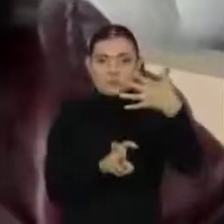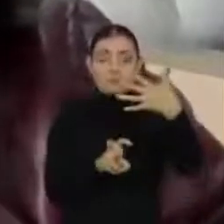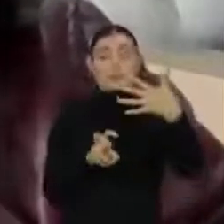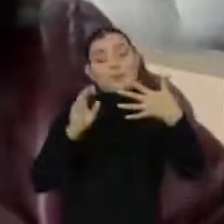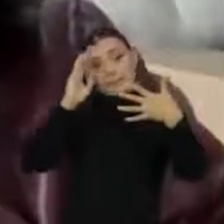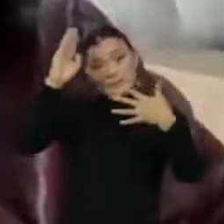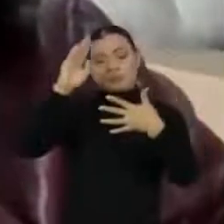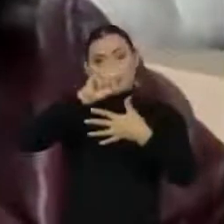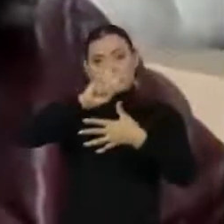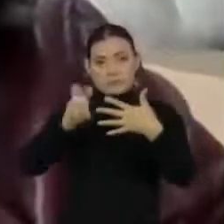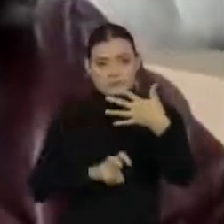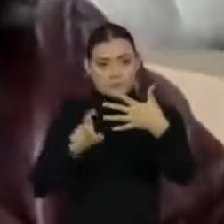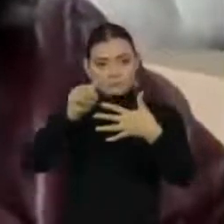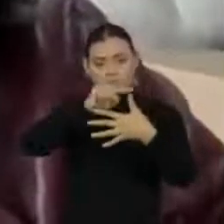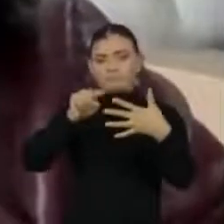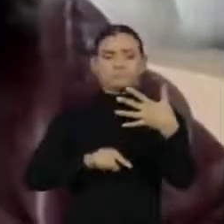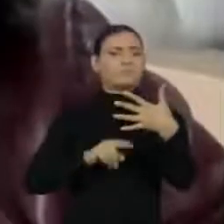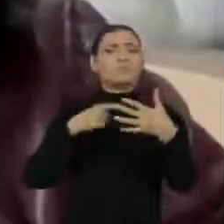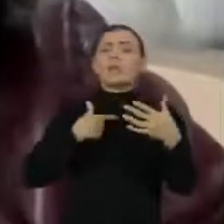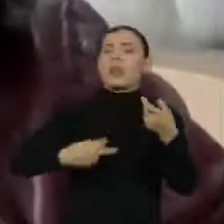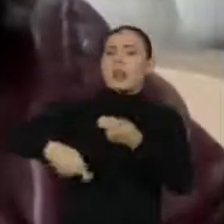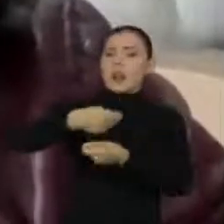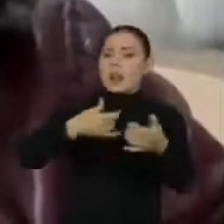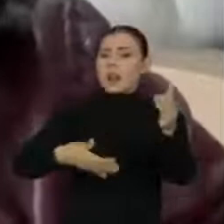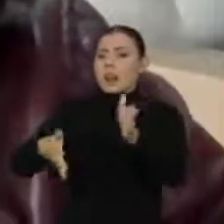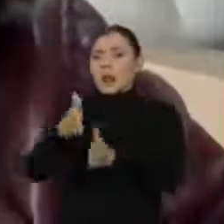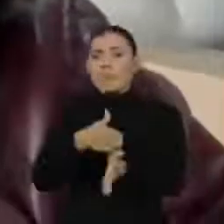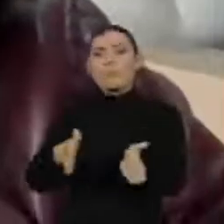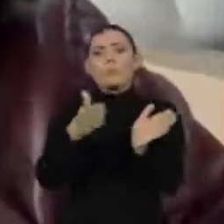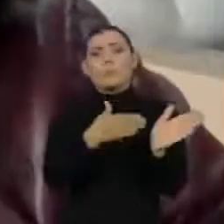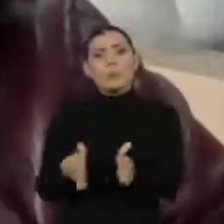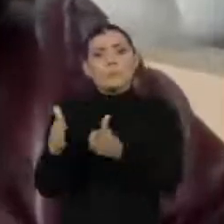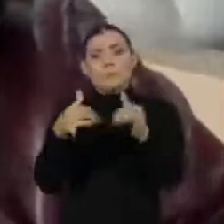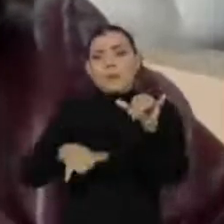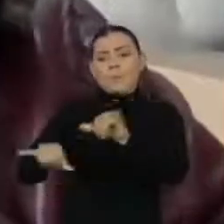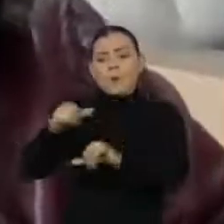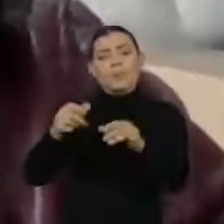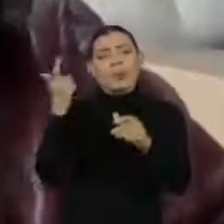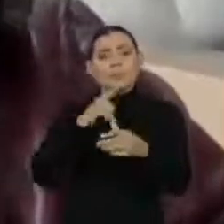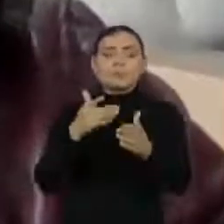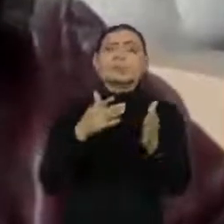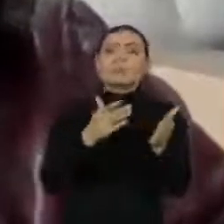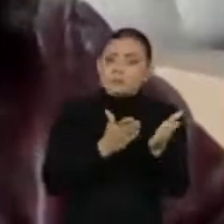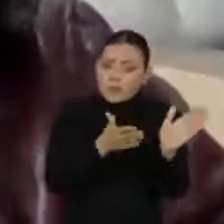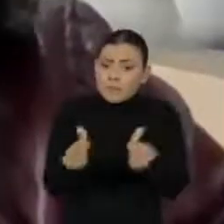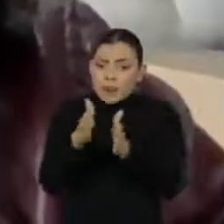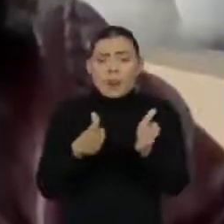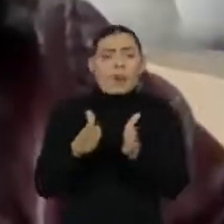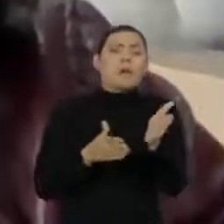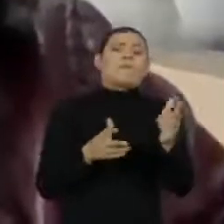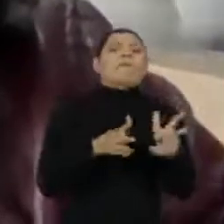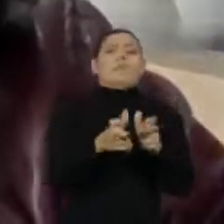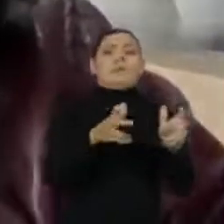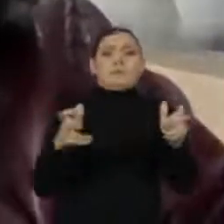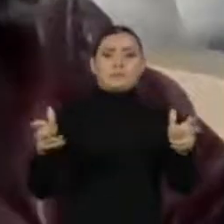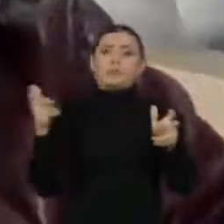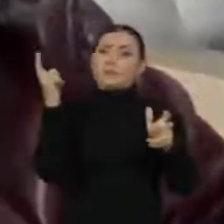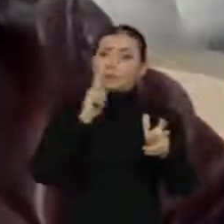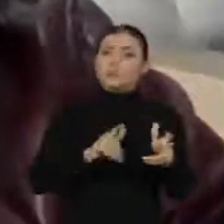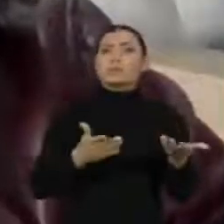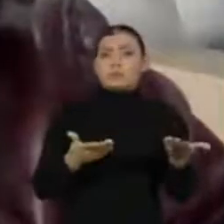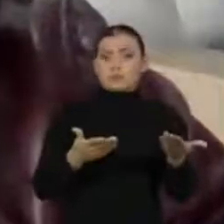Primeiro, a possibilidade que todos os laboratórios possam produzir vacina. Isso se dará com a aprovação do licenciamento compulsório,